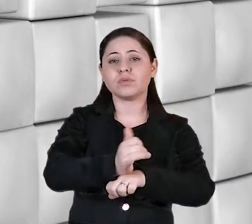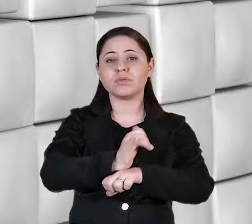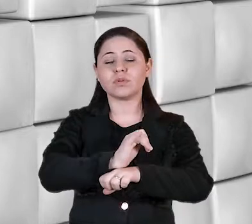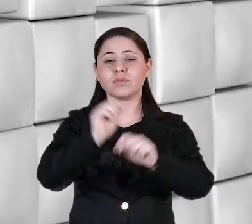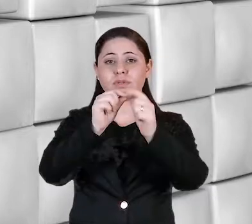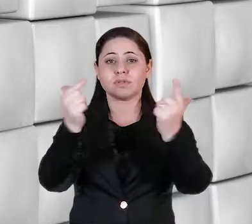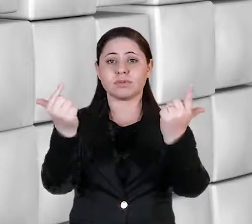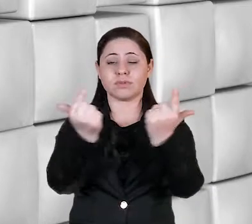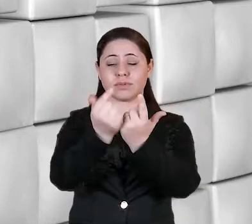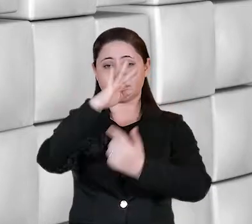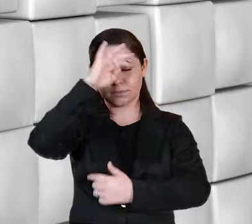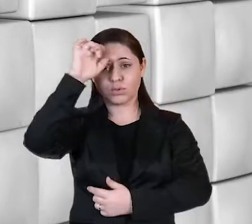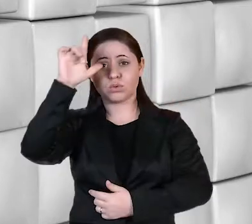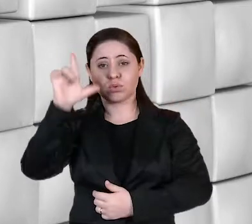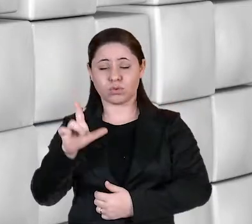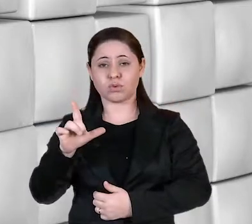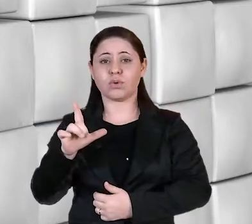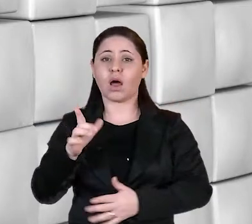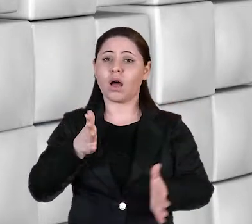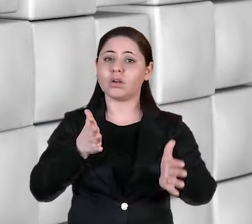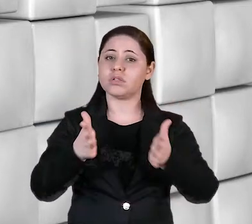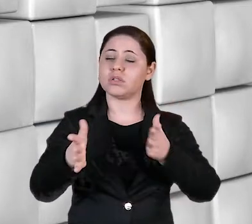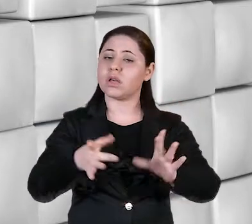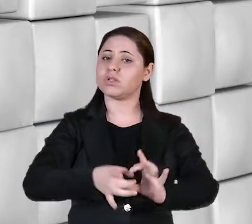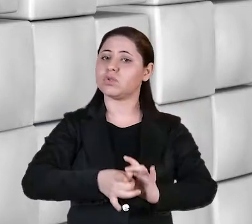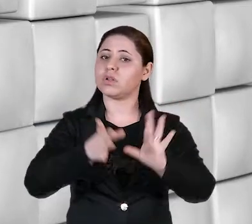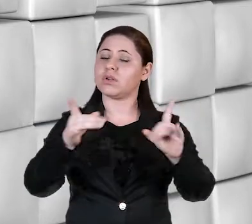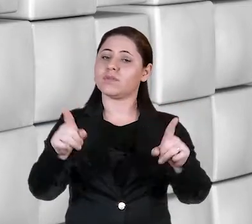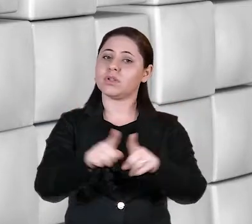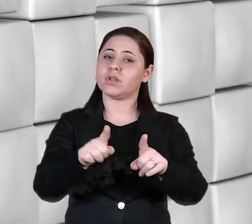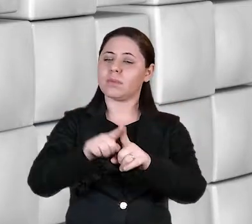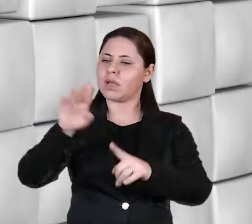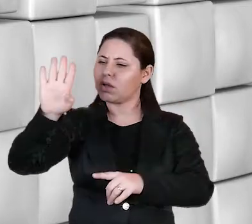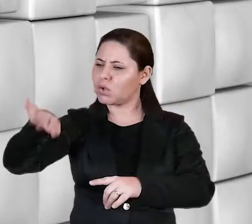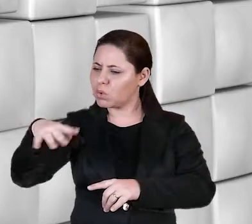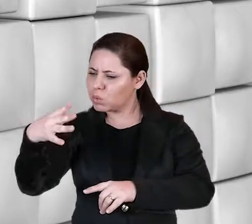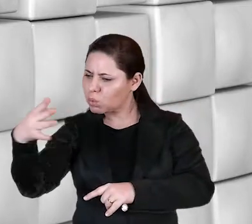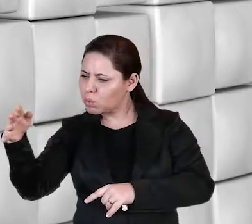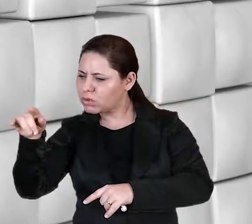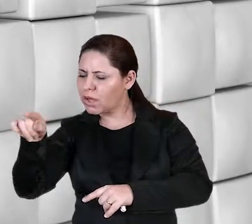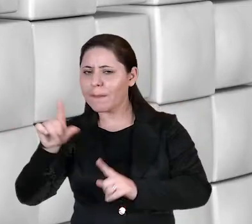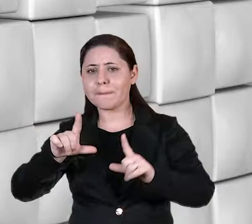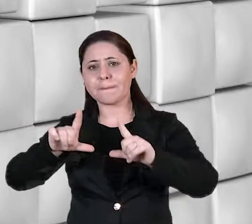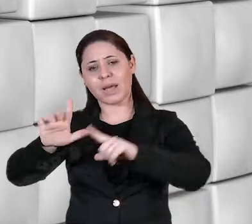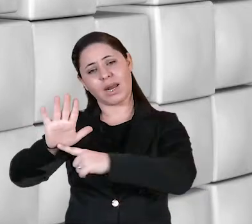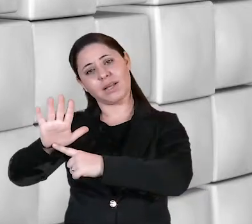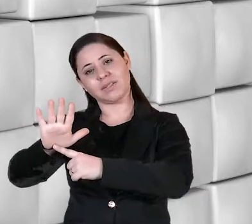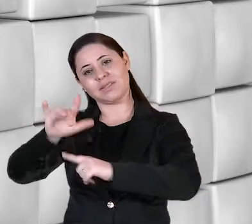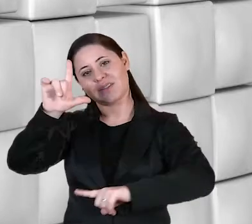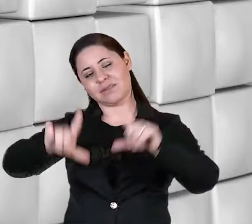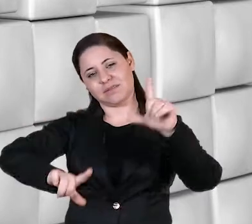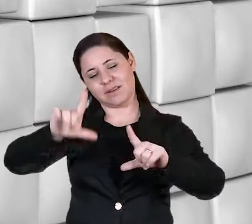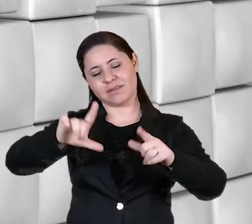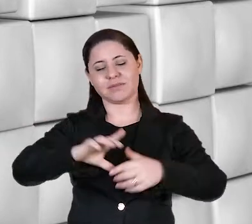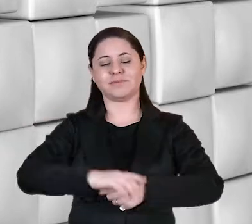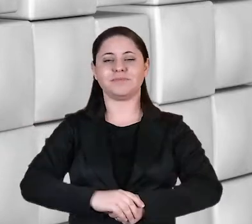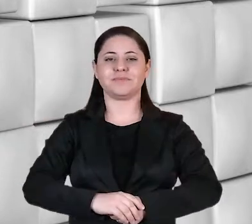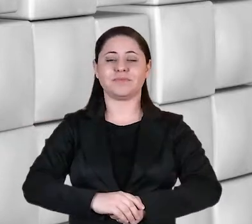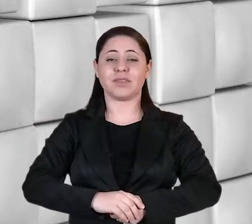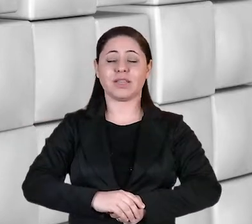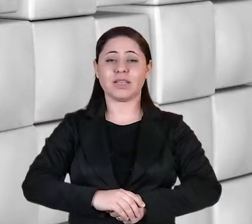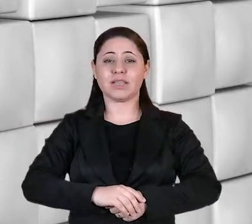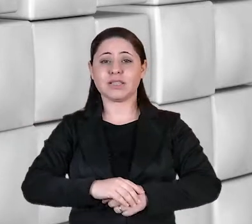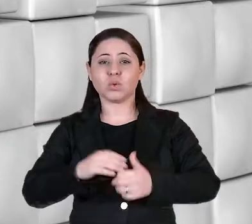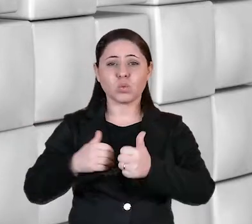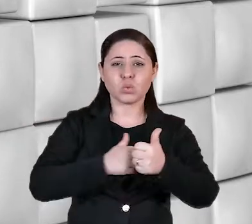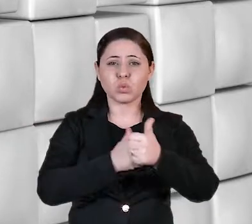da Assembleia Legislativa de Mato Grosso do Sul, com acesso disponível por meio do QR Code, que aparece agora em sua